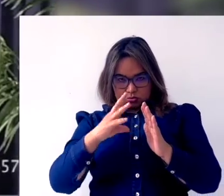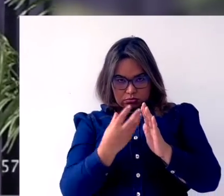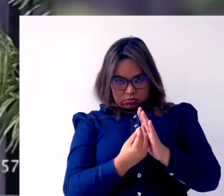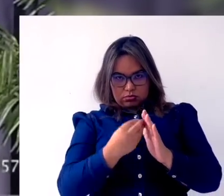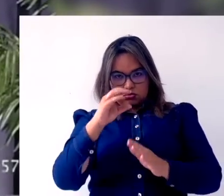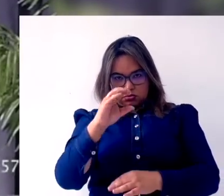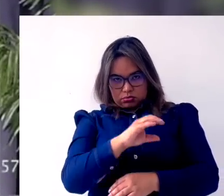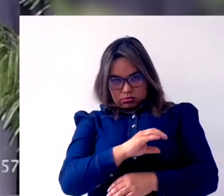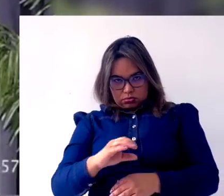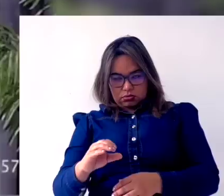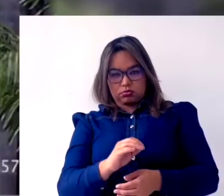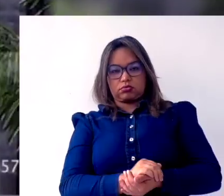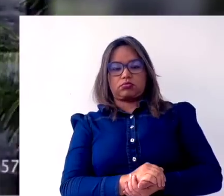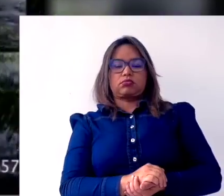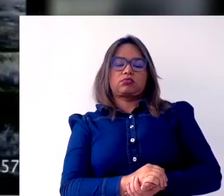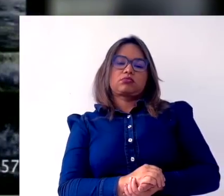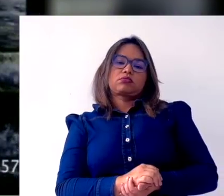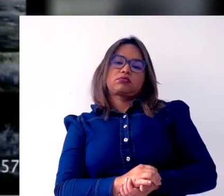profecia fala.